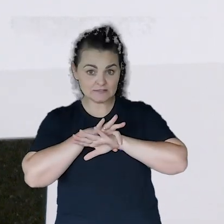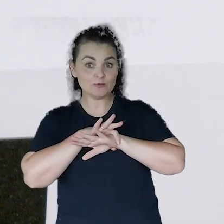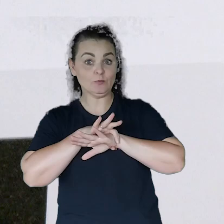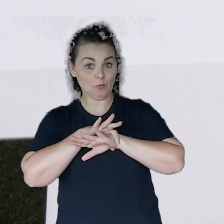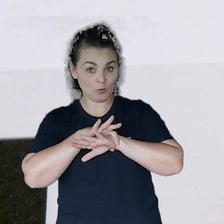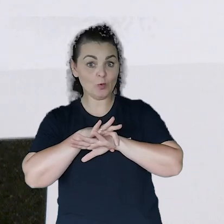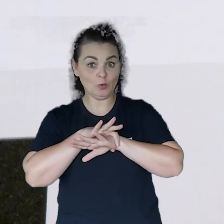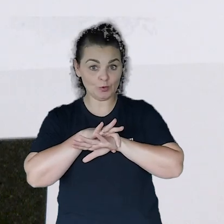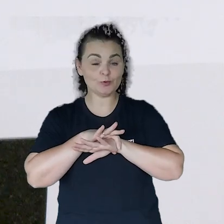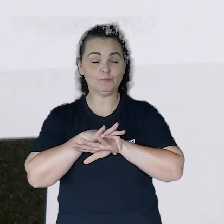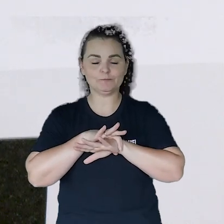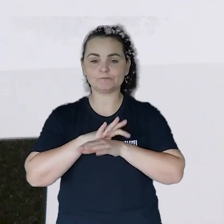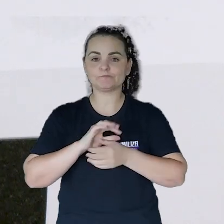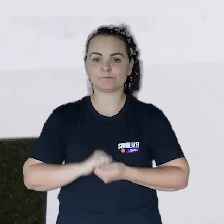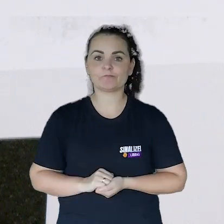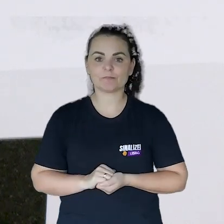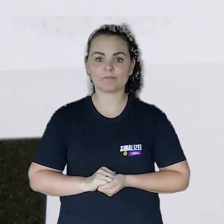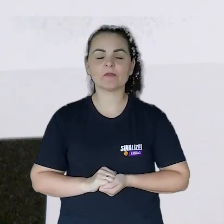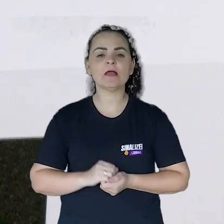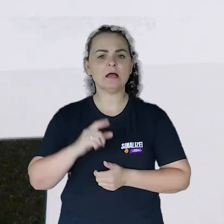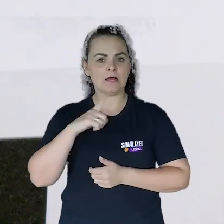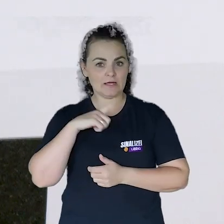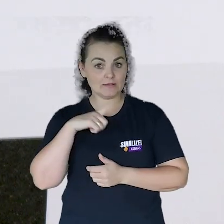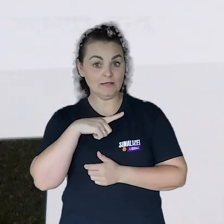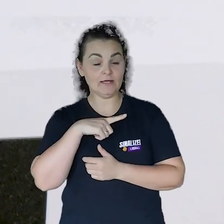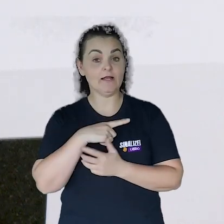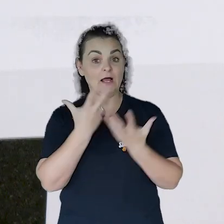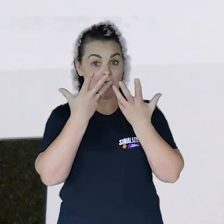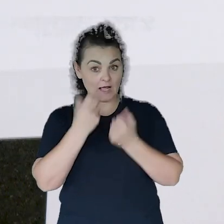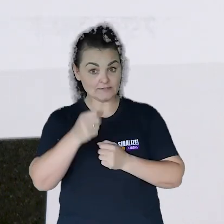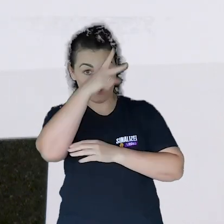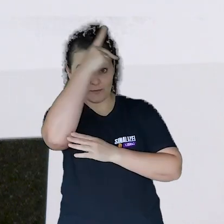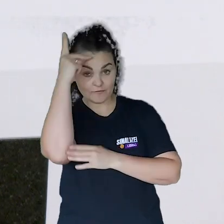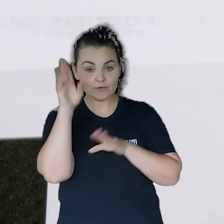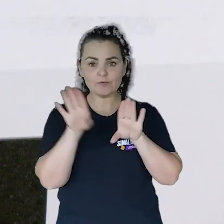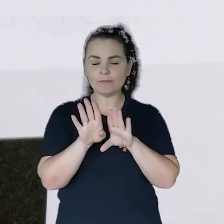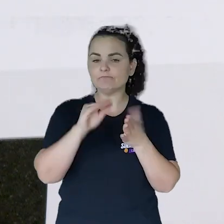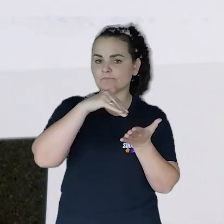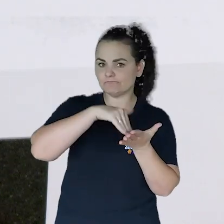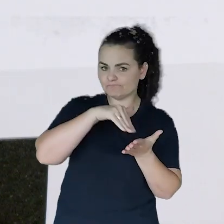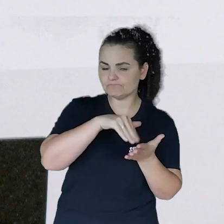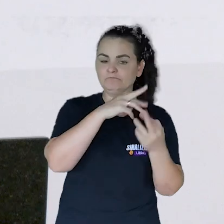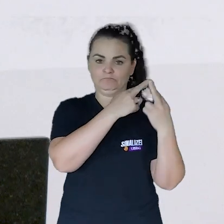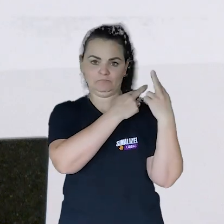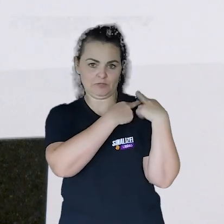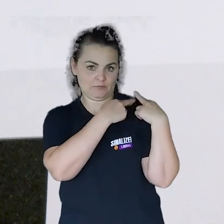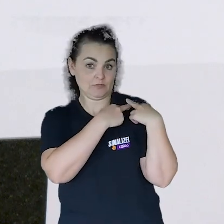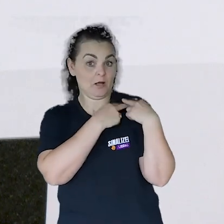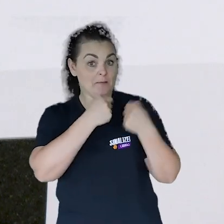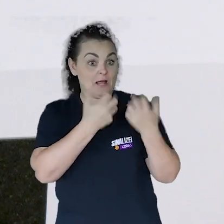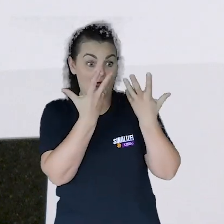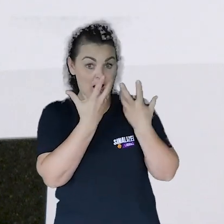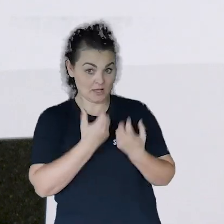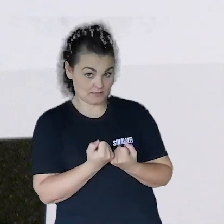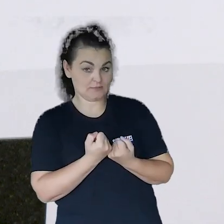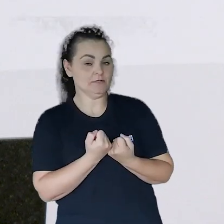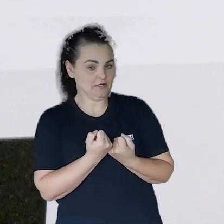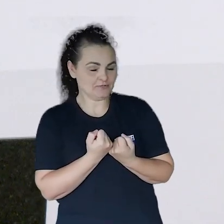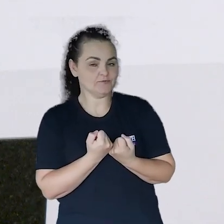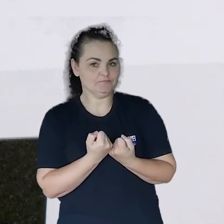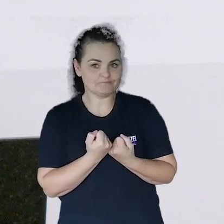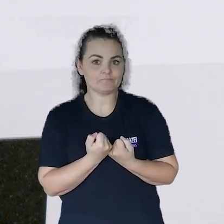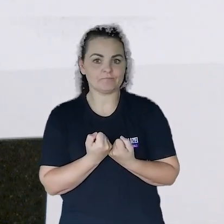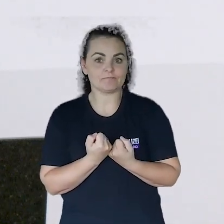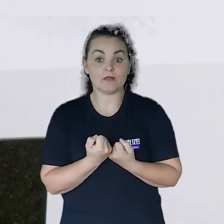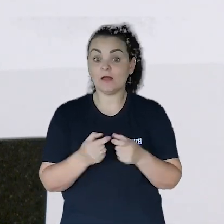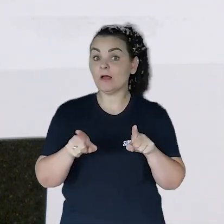seja seg e funcional obter permissões da Prefeitura e de outros órgãos competentes certificar-se de